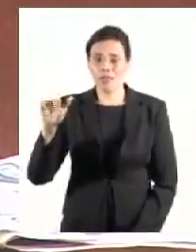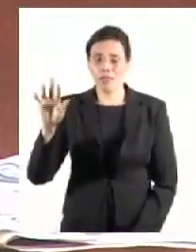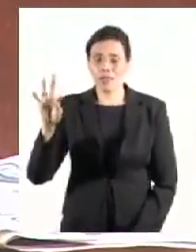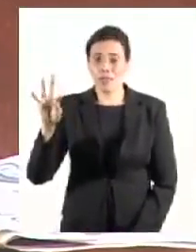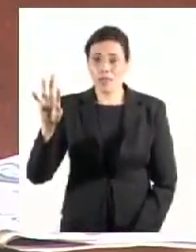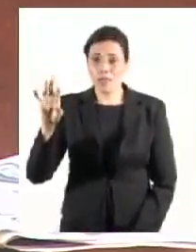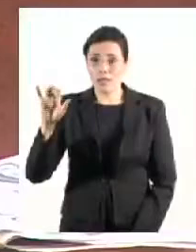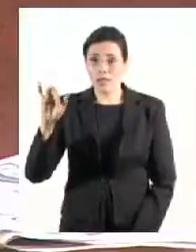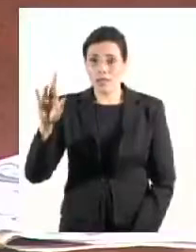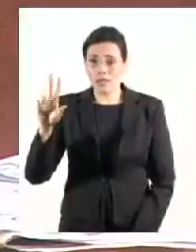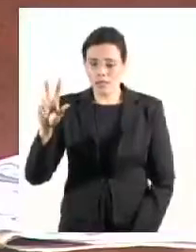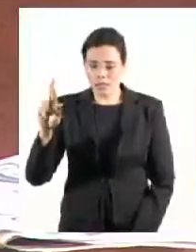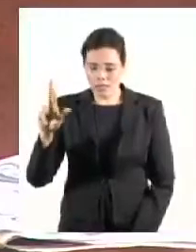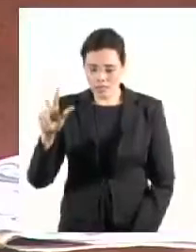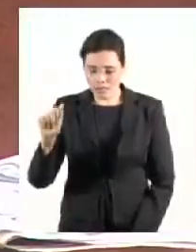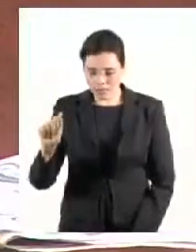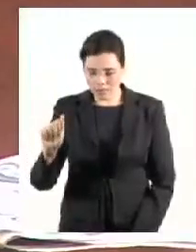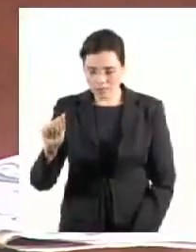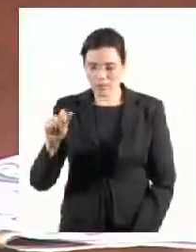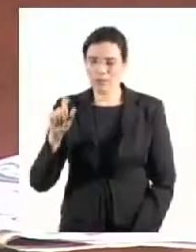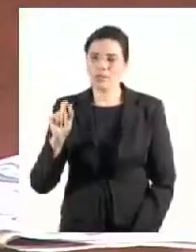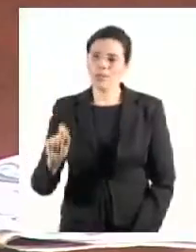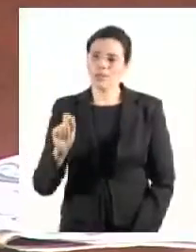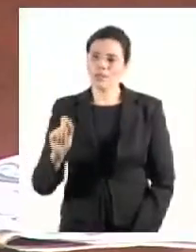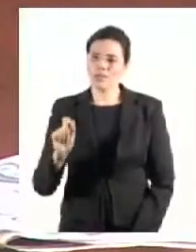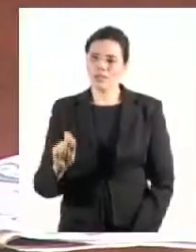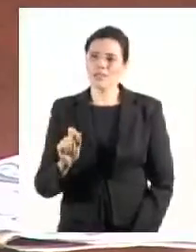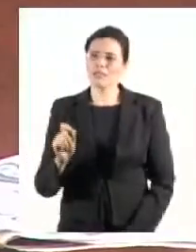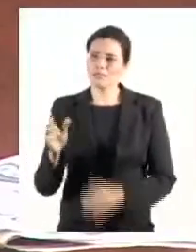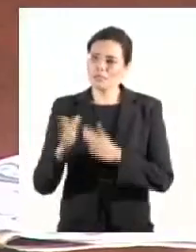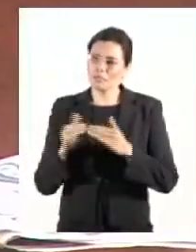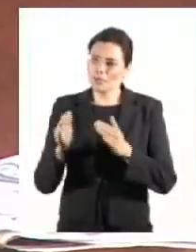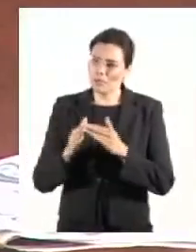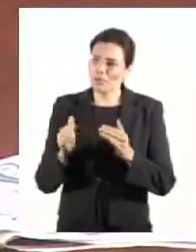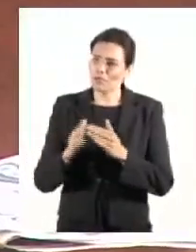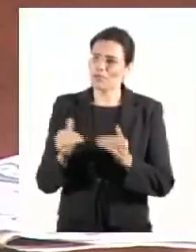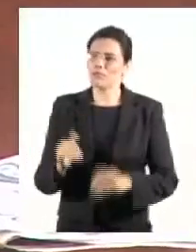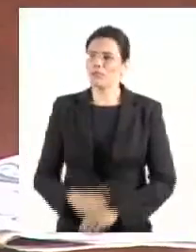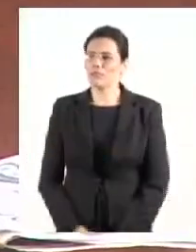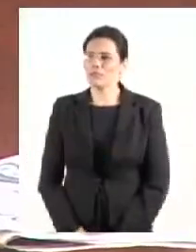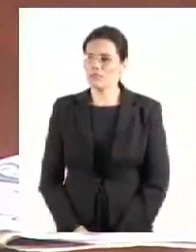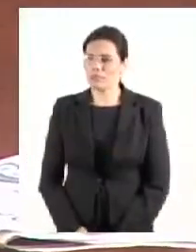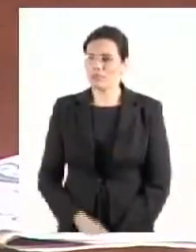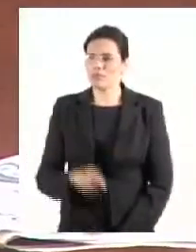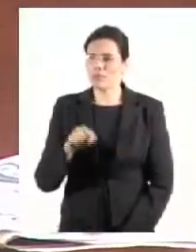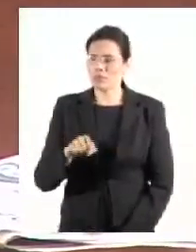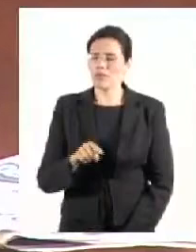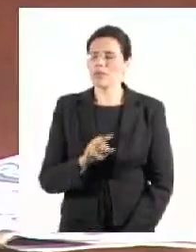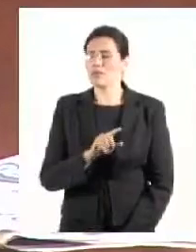de passagem, deputado Edilásio, que até hoje é investigada pela Polícia Federal.